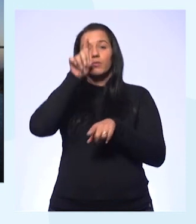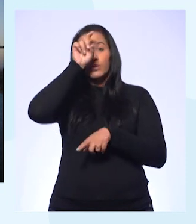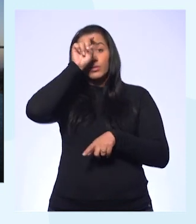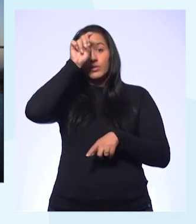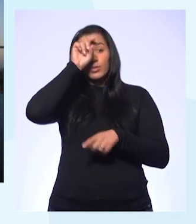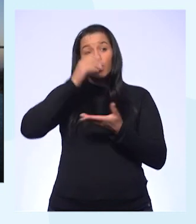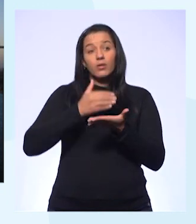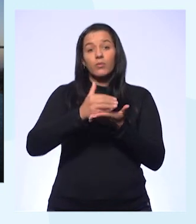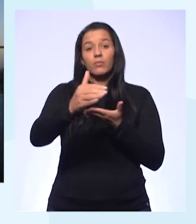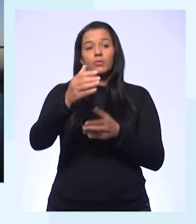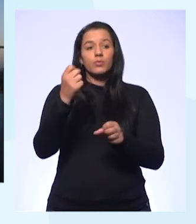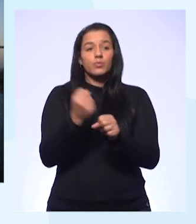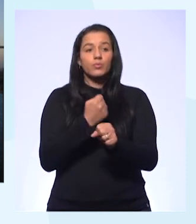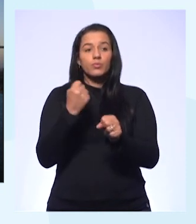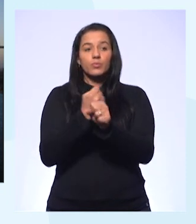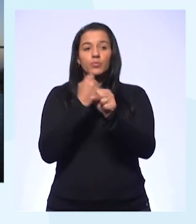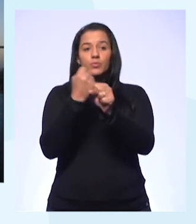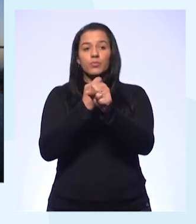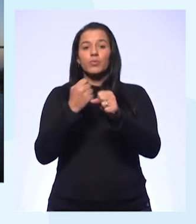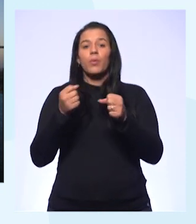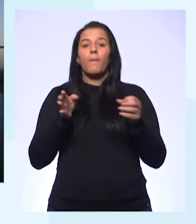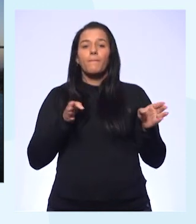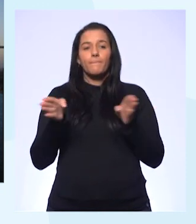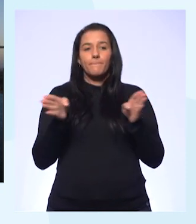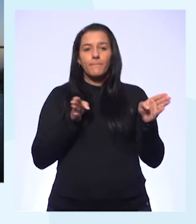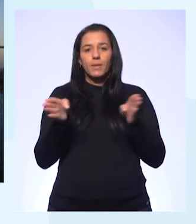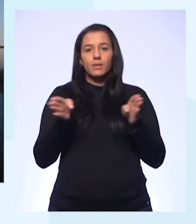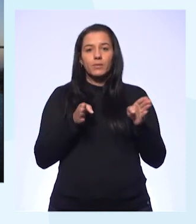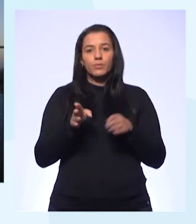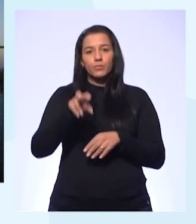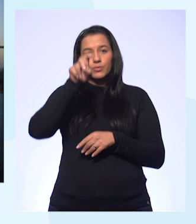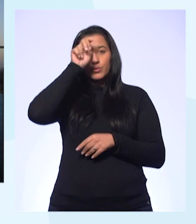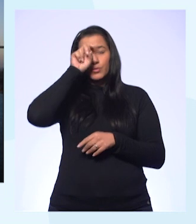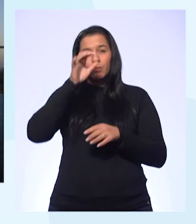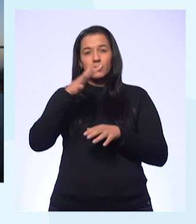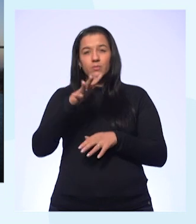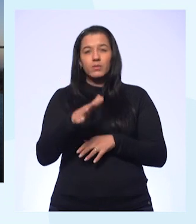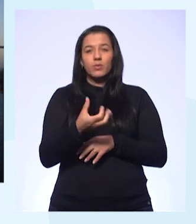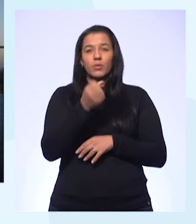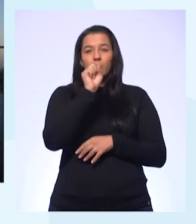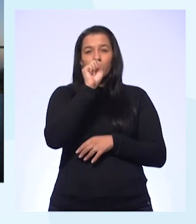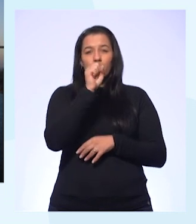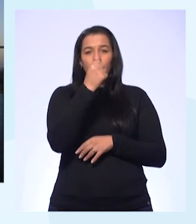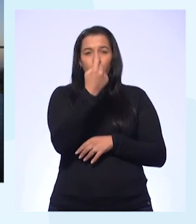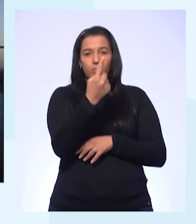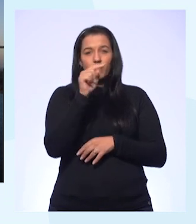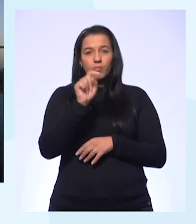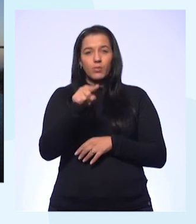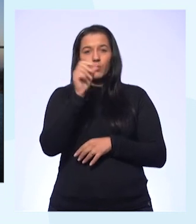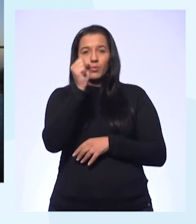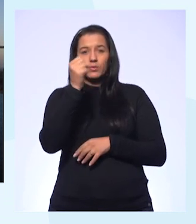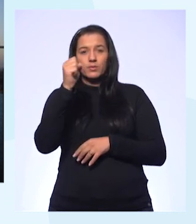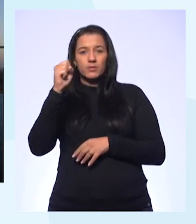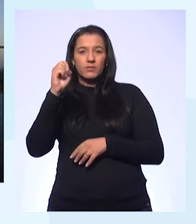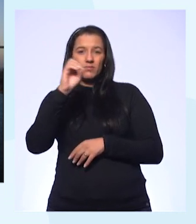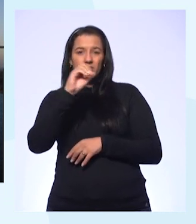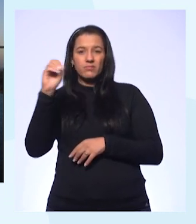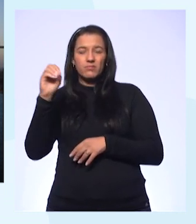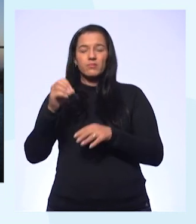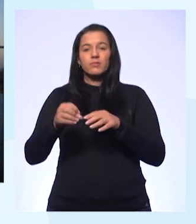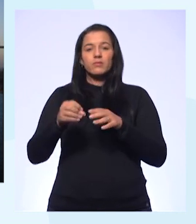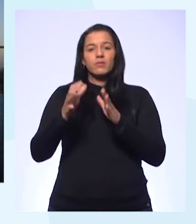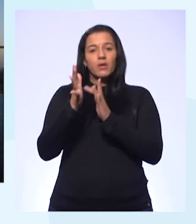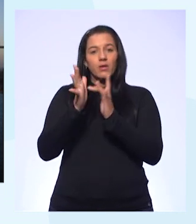ser construído no período egípcio, há mais ou menos 1.800 anos, né, antes de Cristo. Então ele não